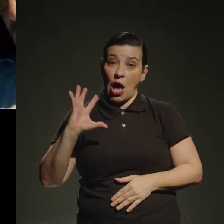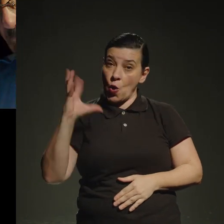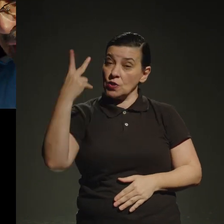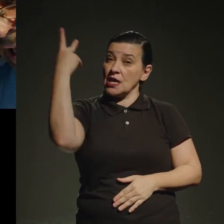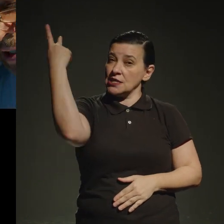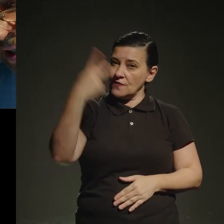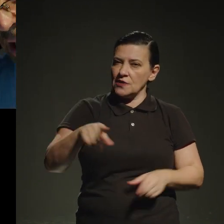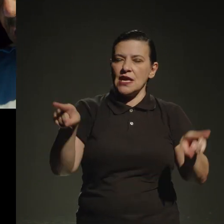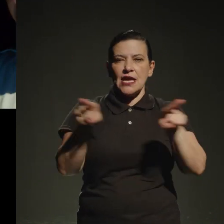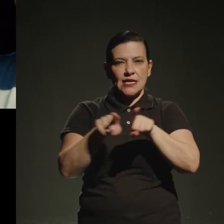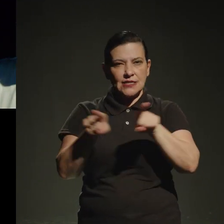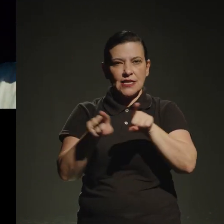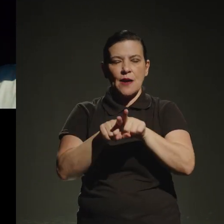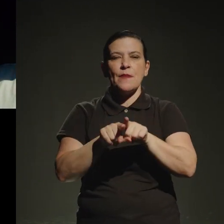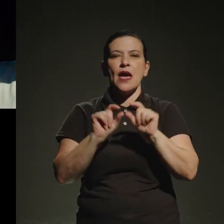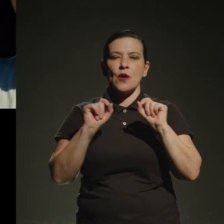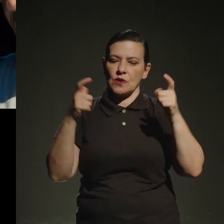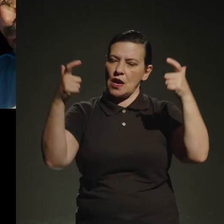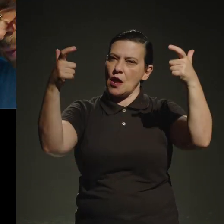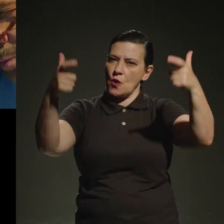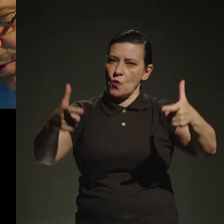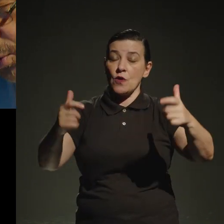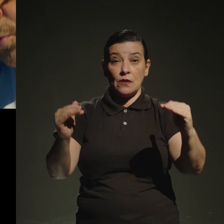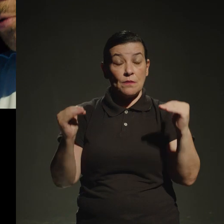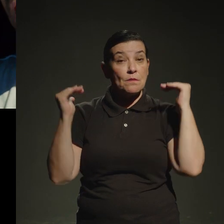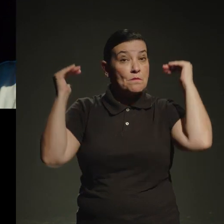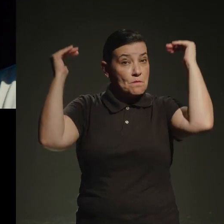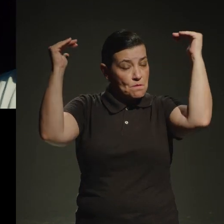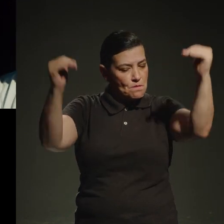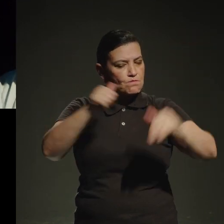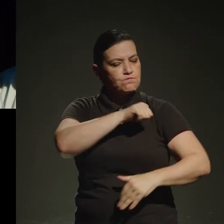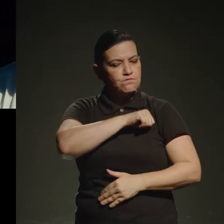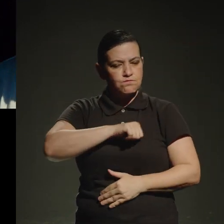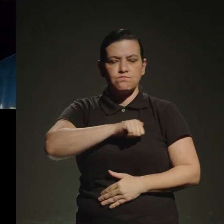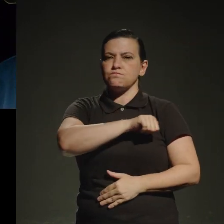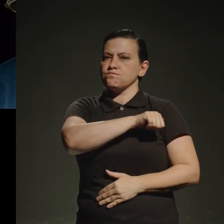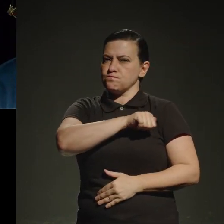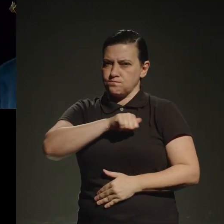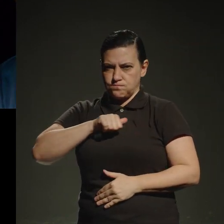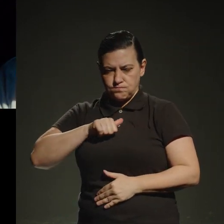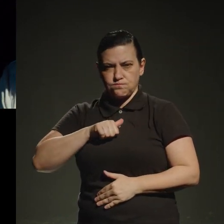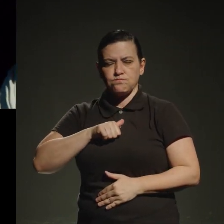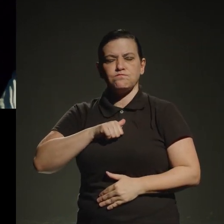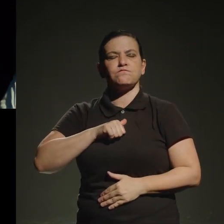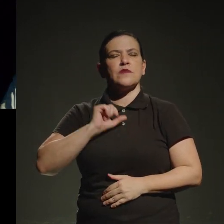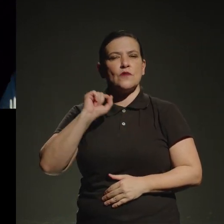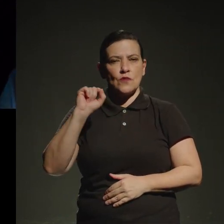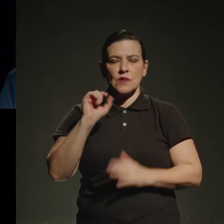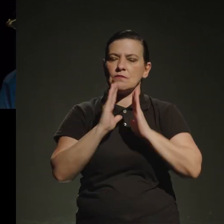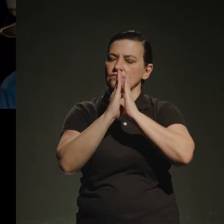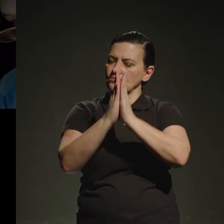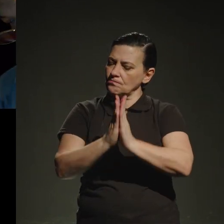Lesbia pulcra est, Vanitas vanitatium, summa cum laude, saculus